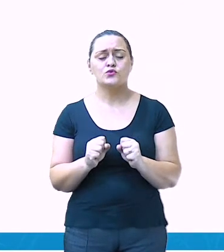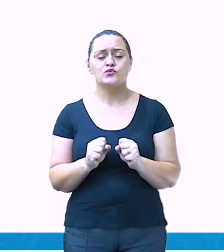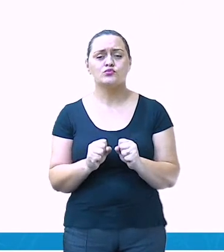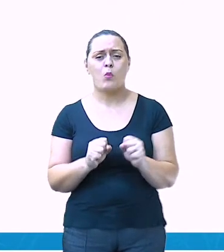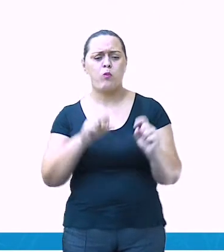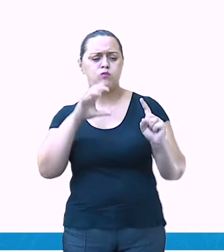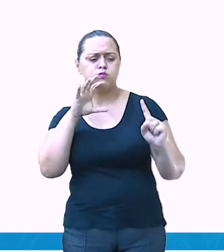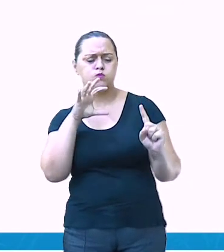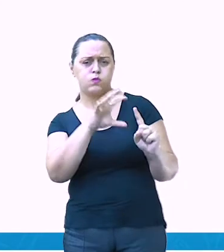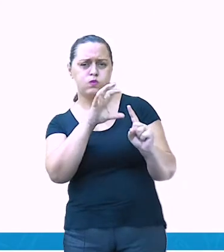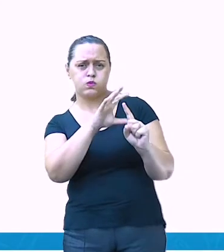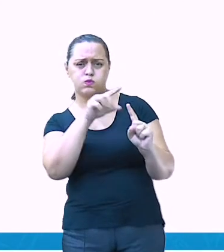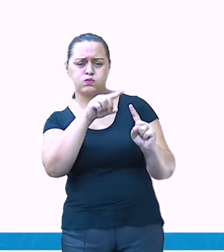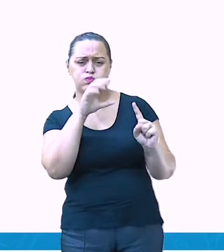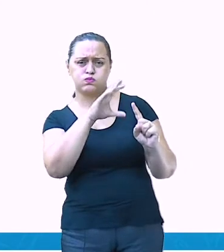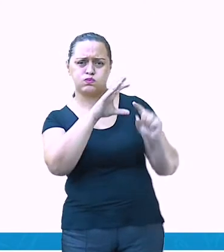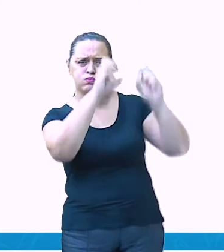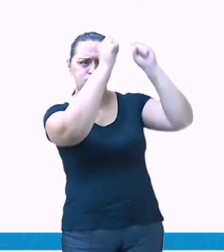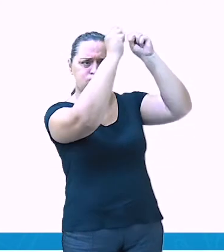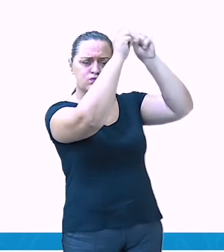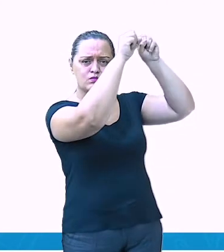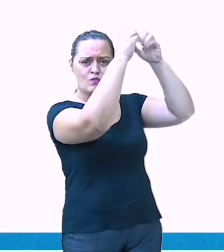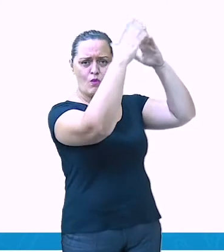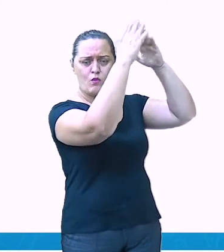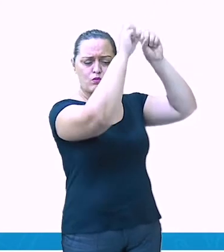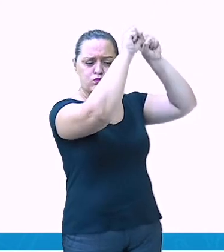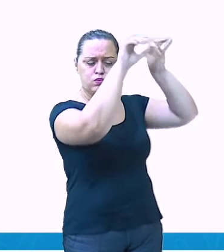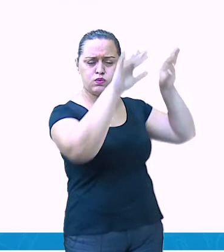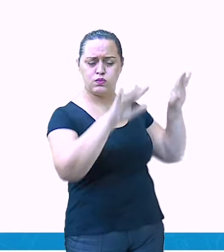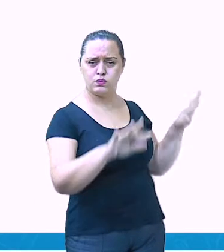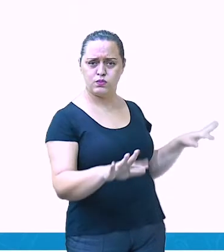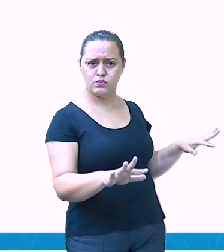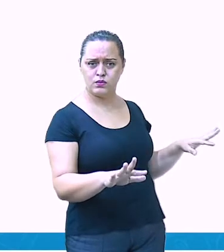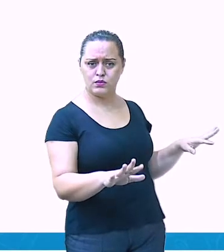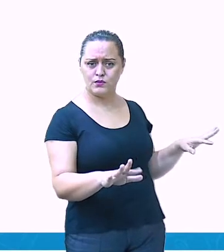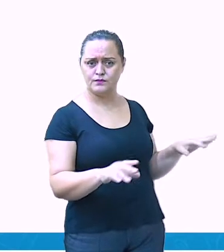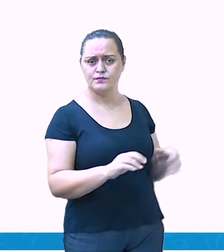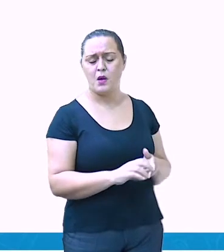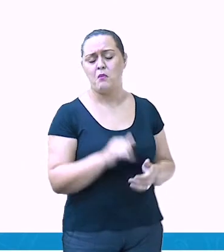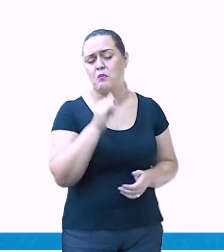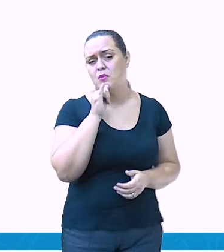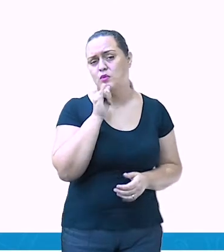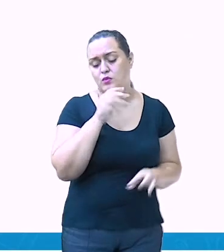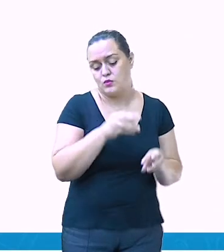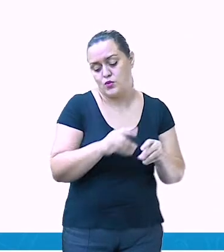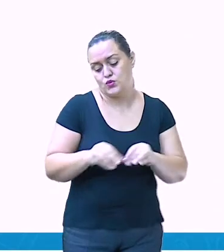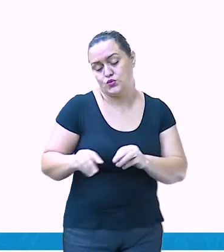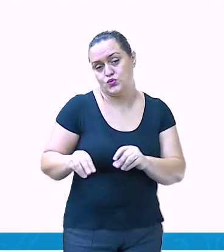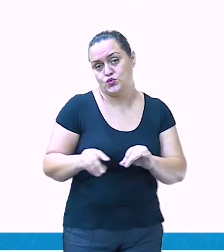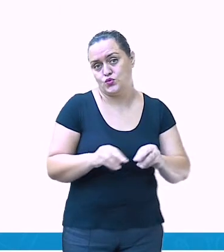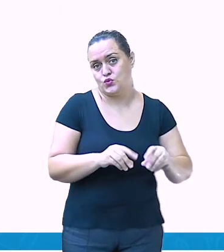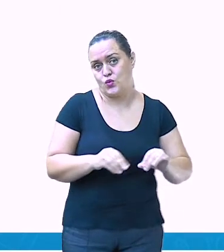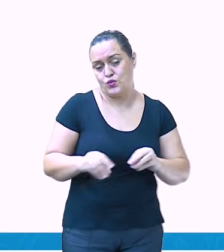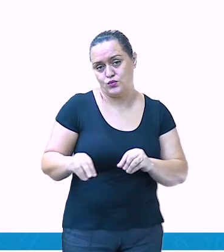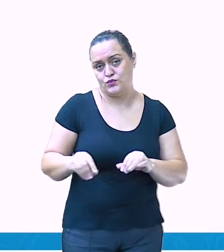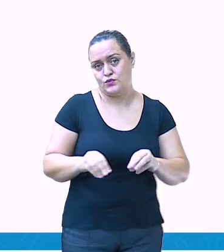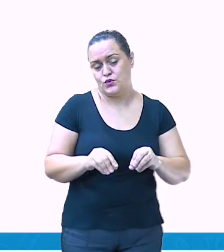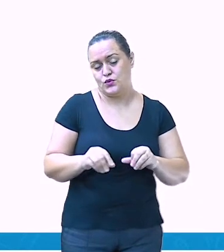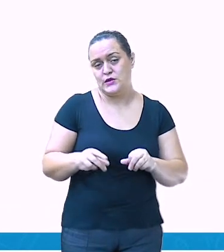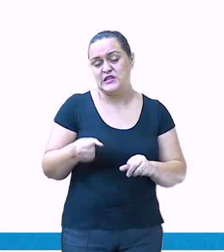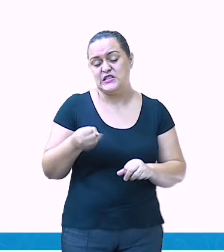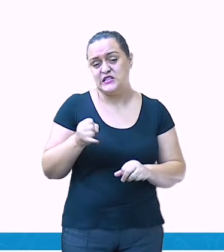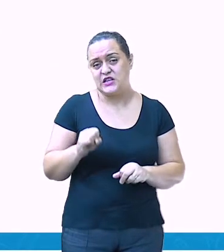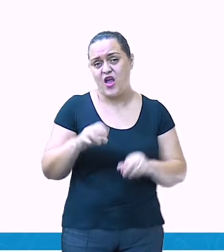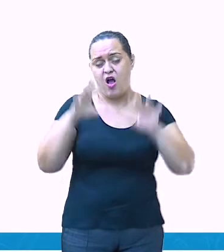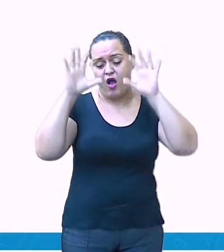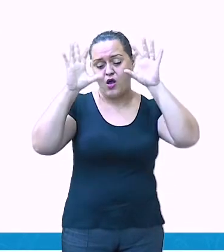nesse deslizamento? Bom, o tipo do solo. Se esse solo for um solo mais solto, se a